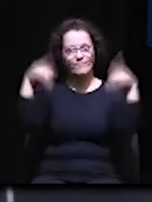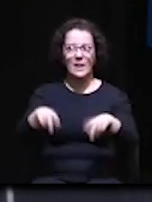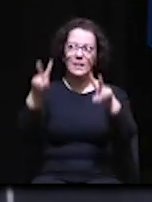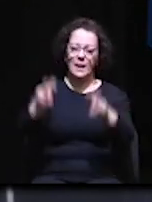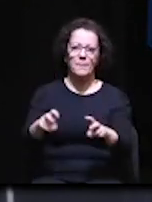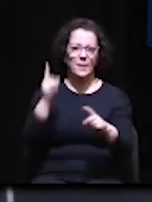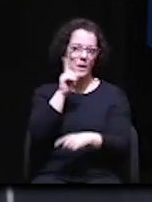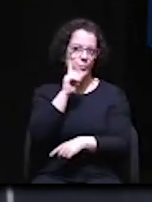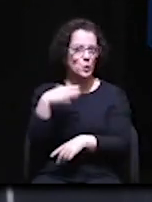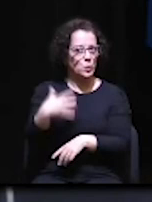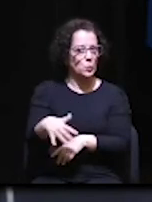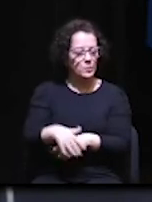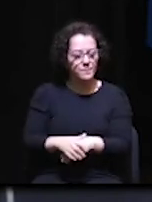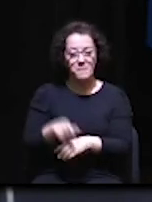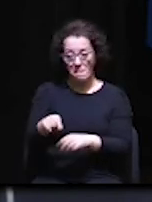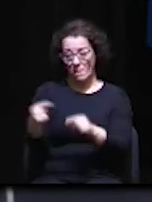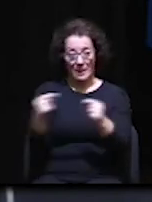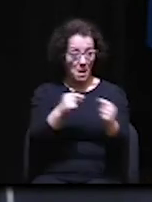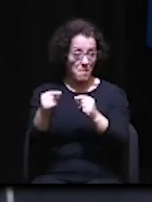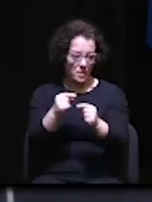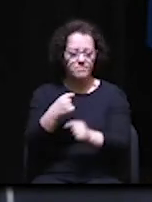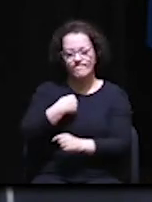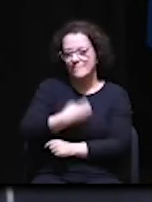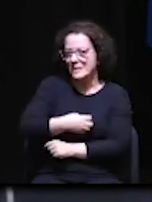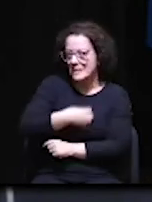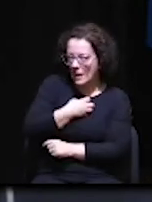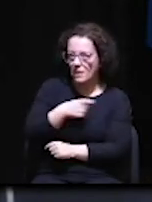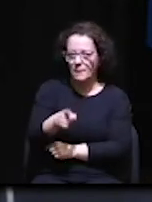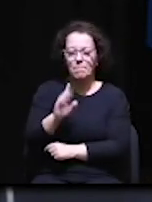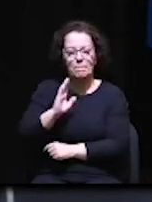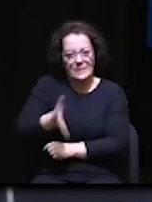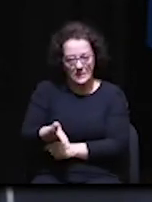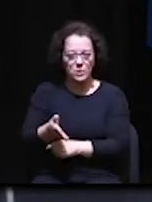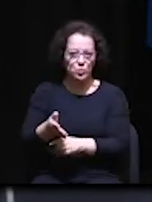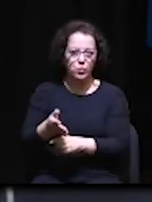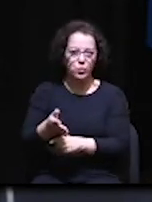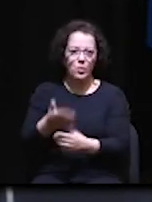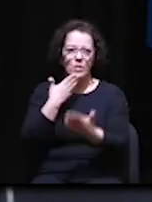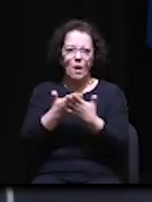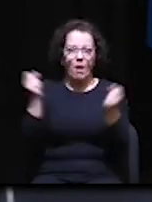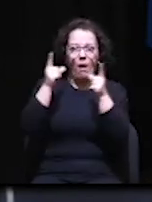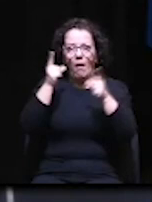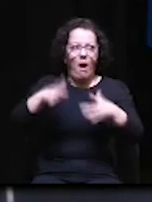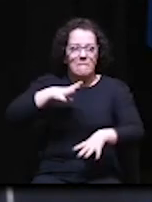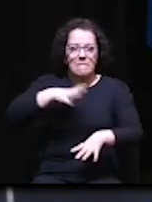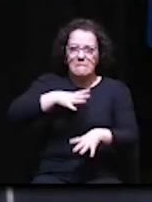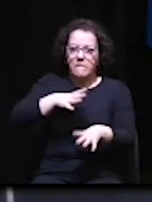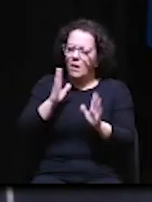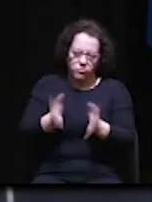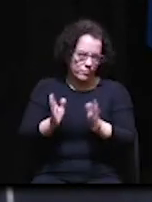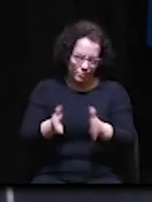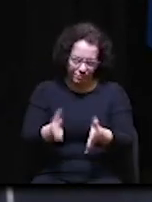atualidade este tema. Nesta matéria e neste debate entendemos que é preciso evitar alarmismos, mas é preciso